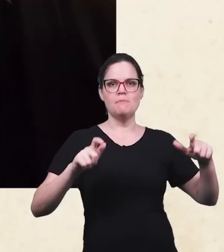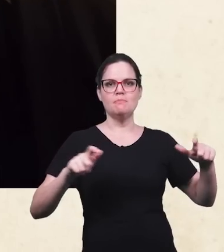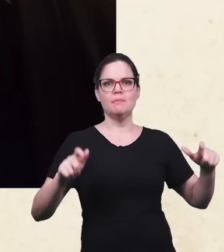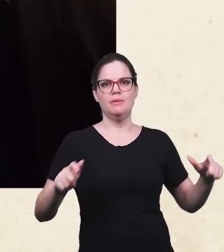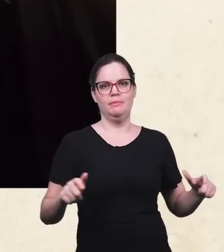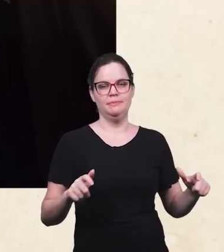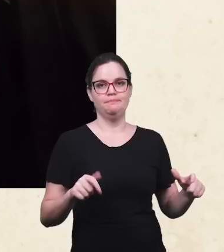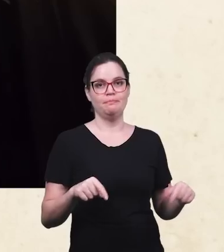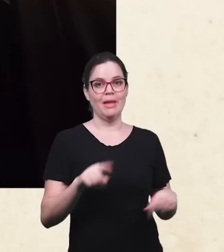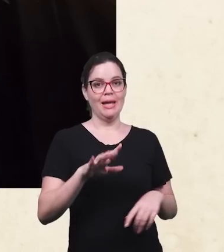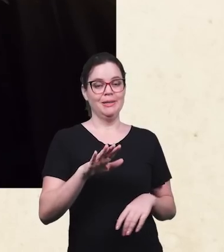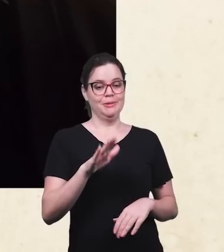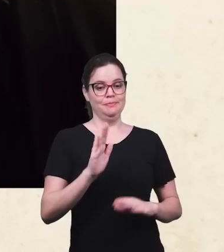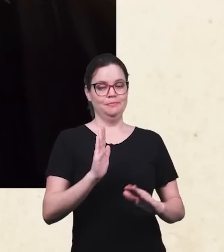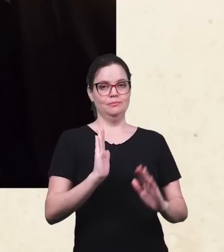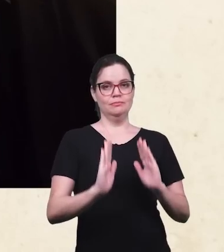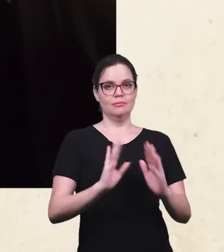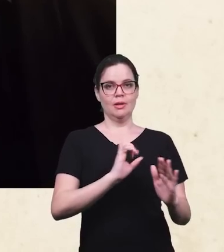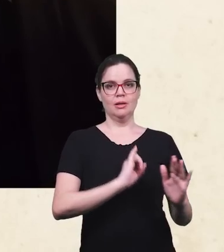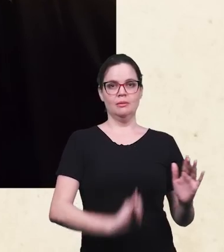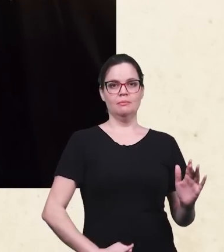cresceu tanto que incomodou a Roma.